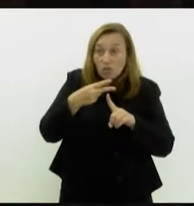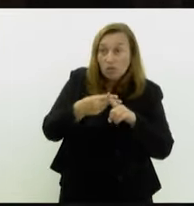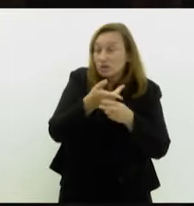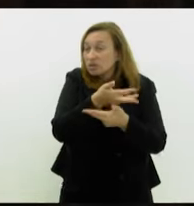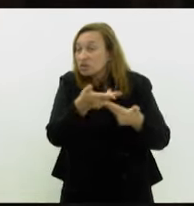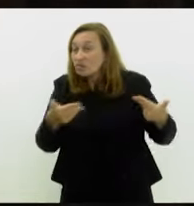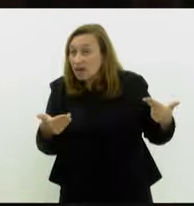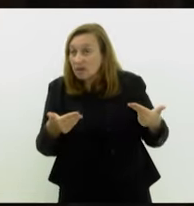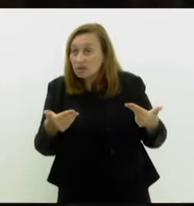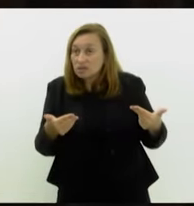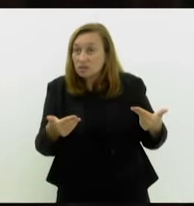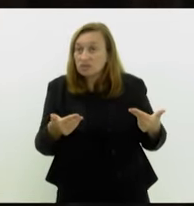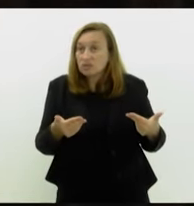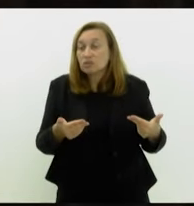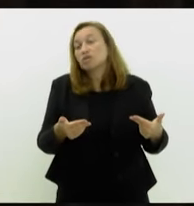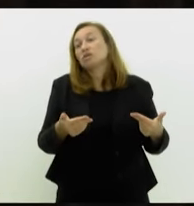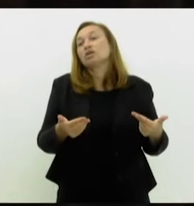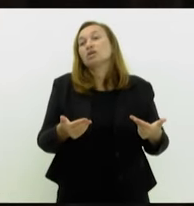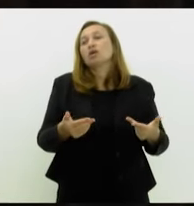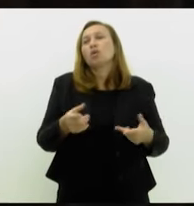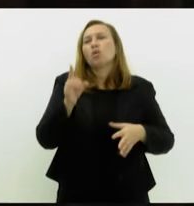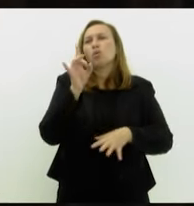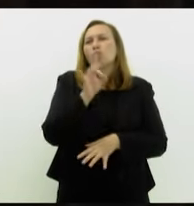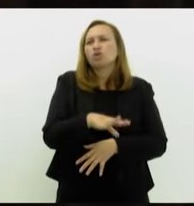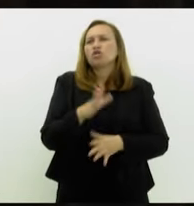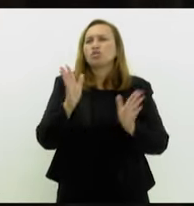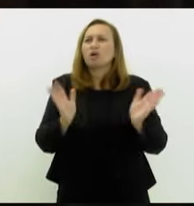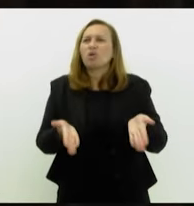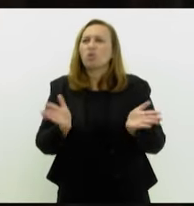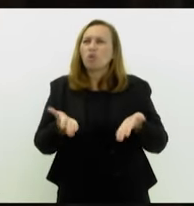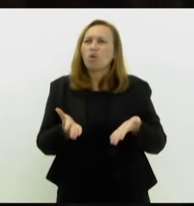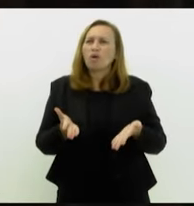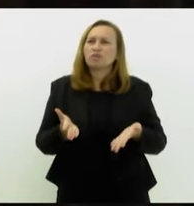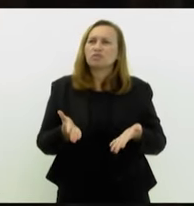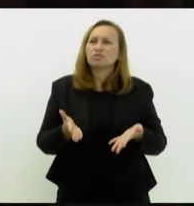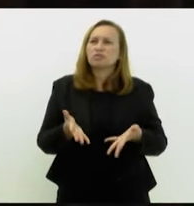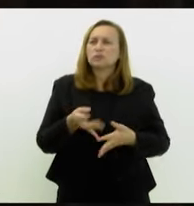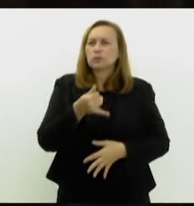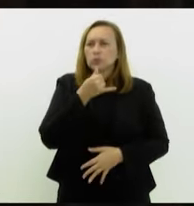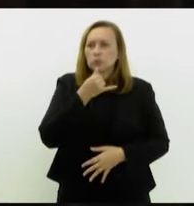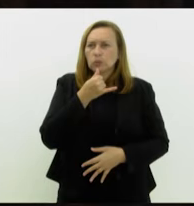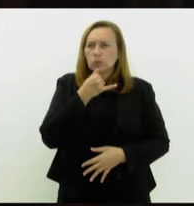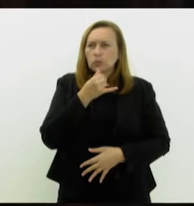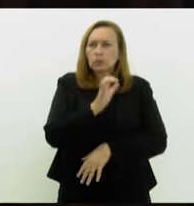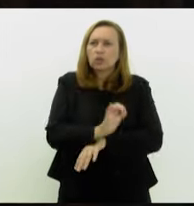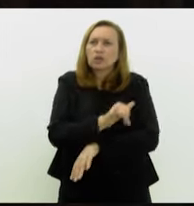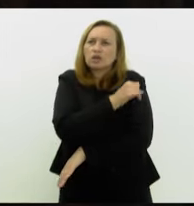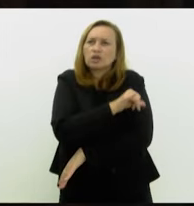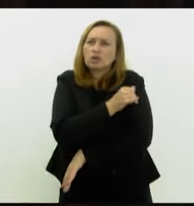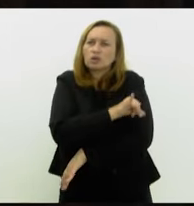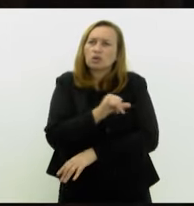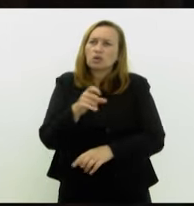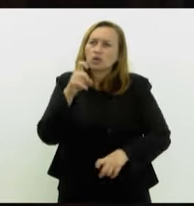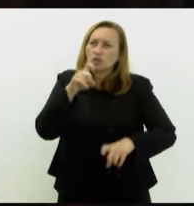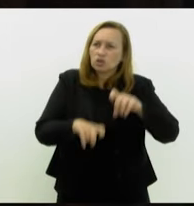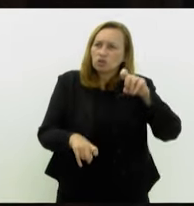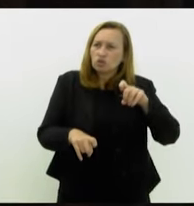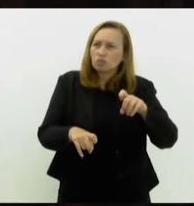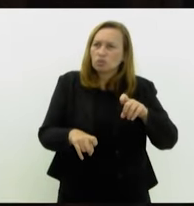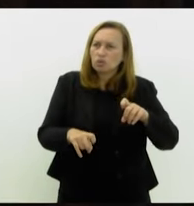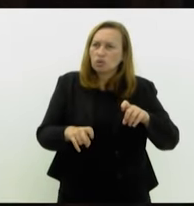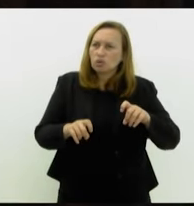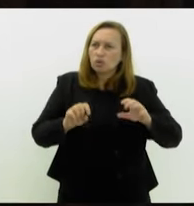atendimentos então a gente pegou o último caso agora que foi muito emblemático do Rio de Janeiro um caso de estupro no abate